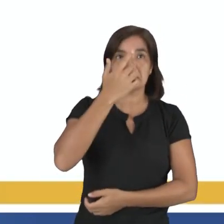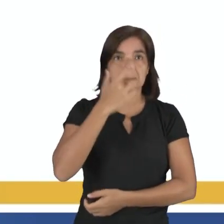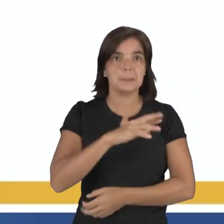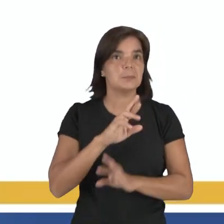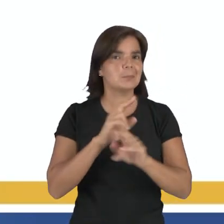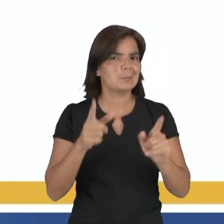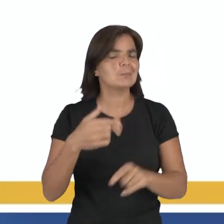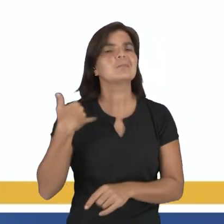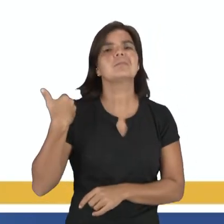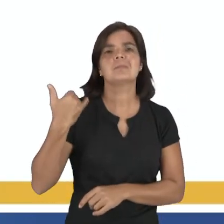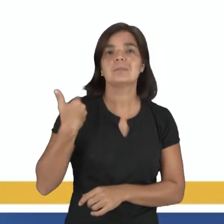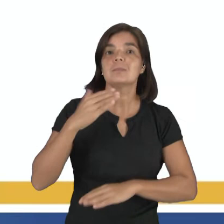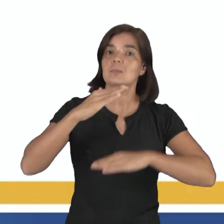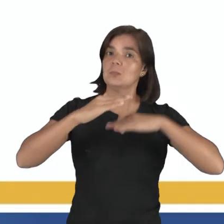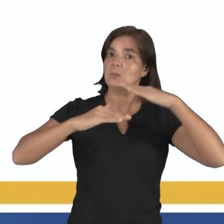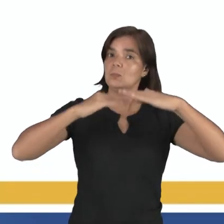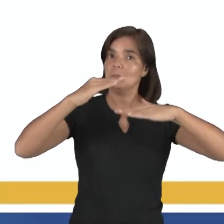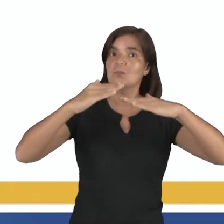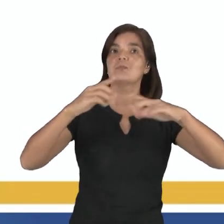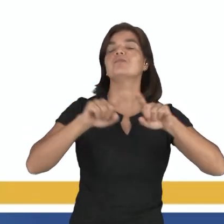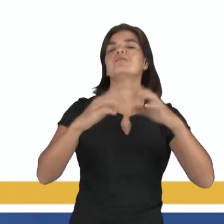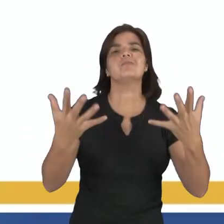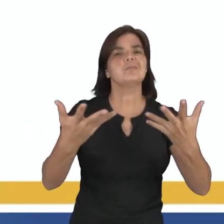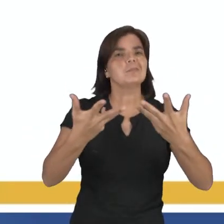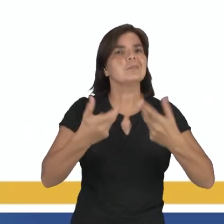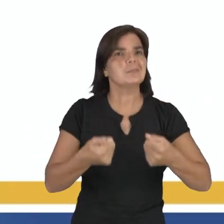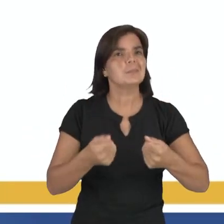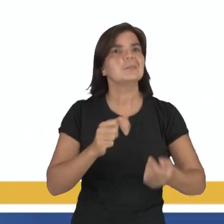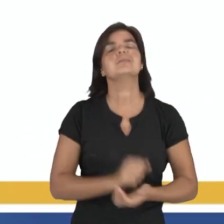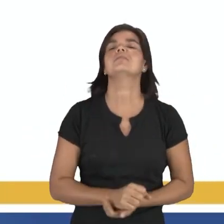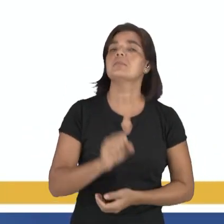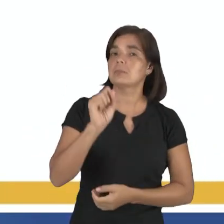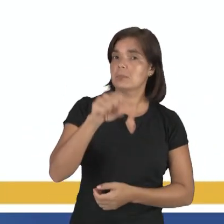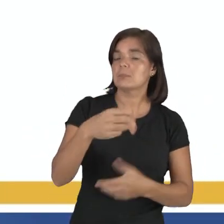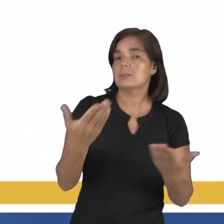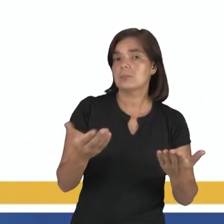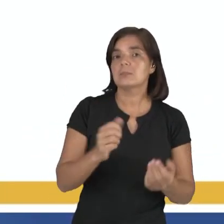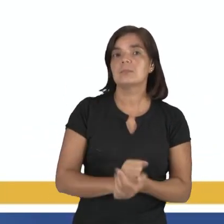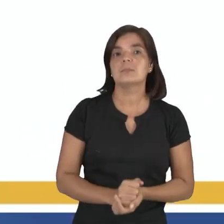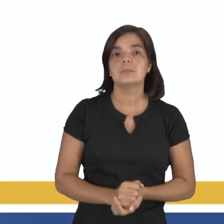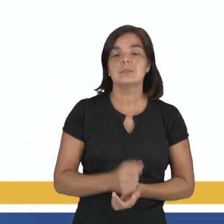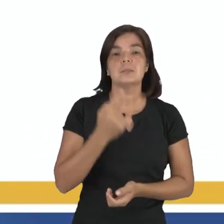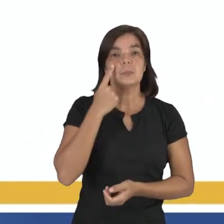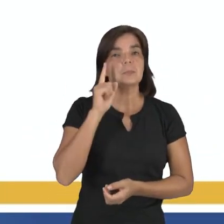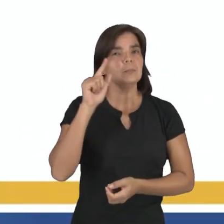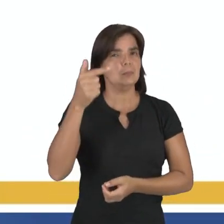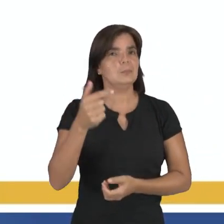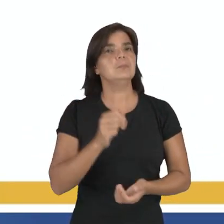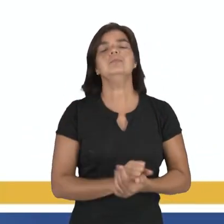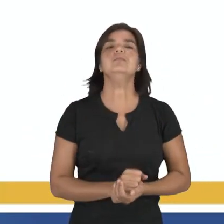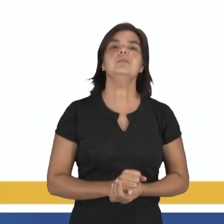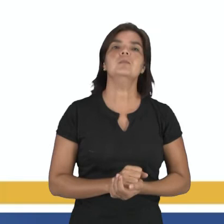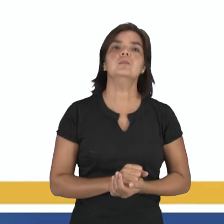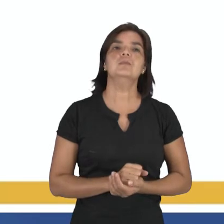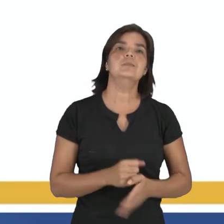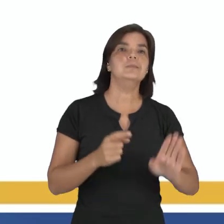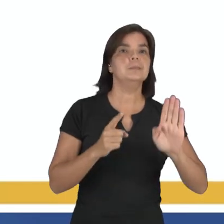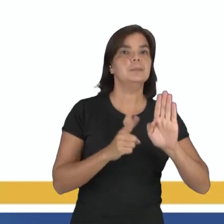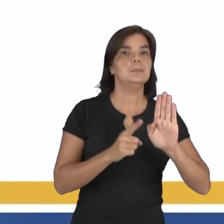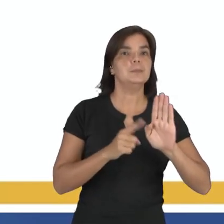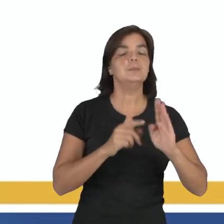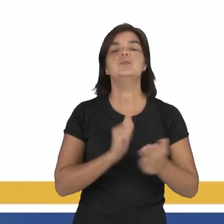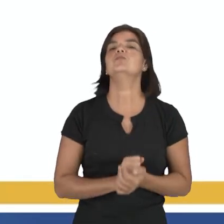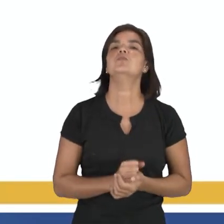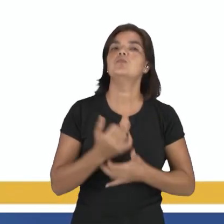da criança de diferentes idades e níveis de habilidades motoras? Sim, né, gente? Mas vamos ver se tem mais alguma alternativa mais correta que